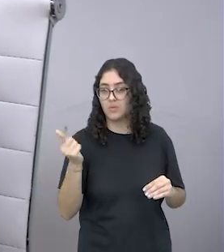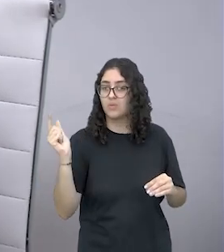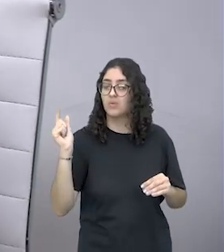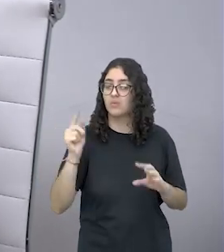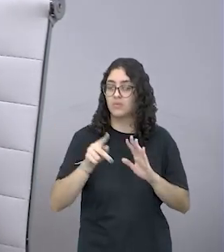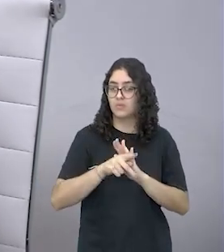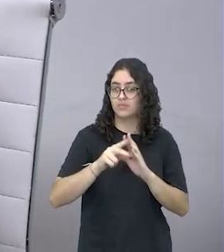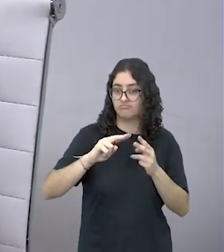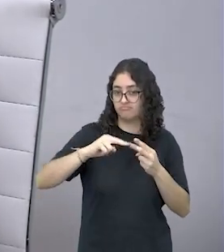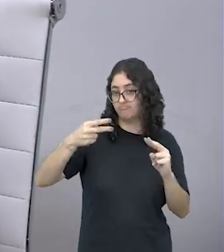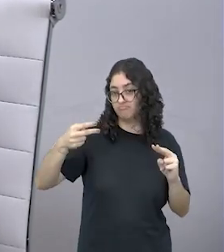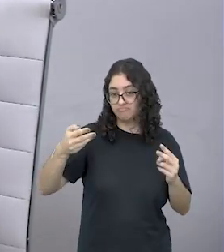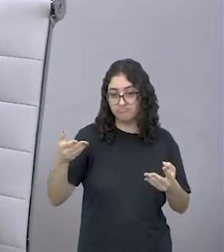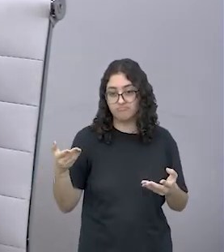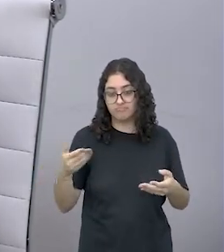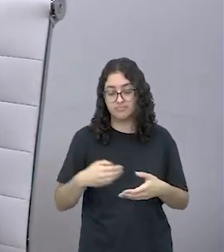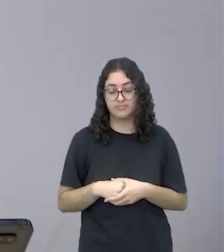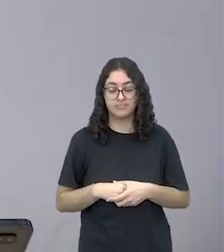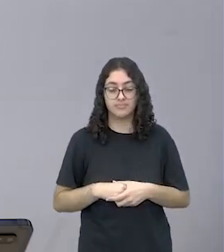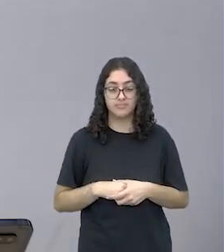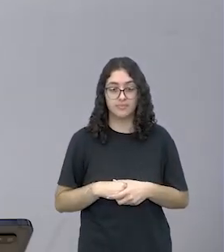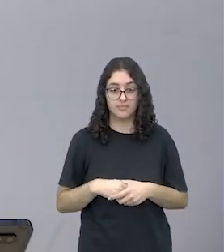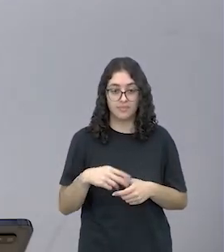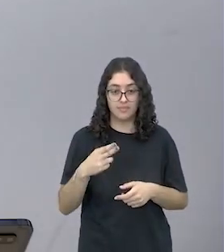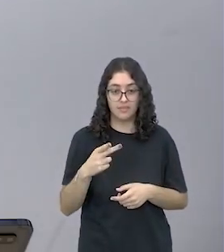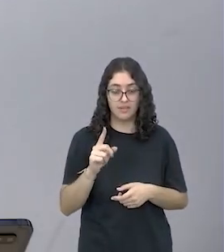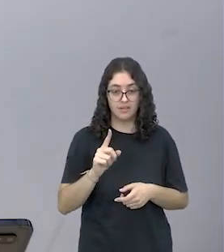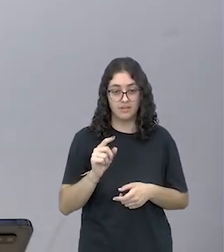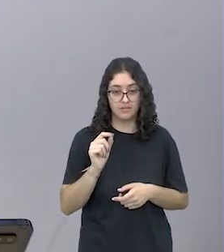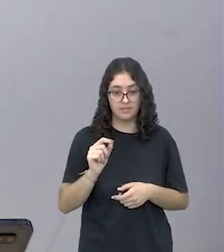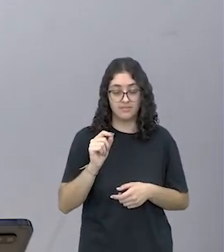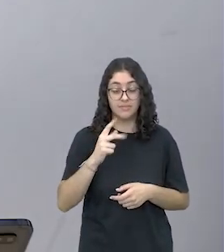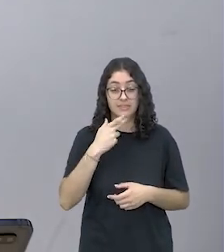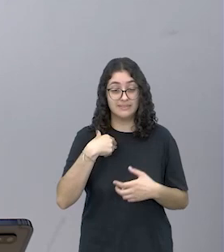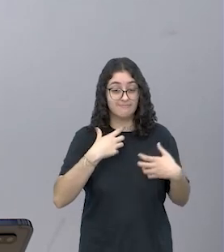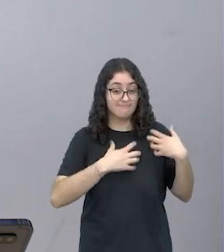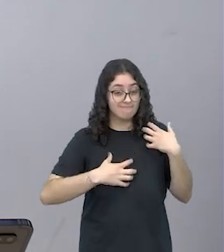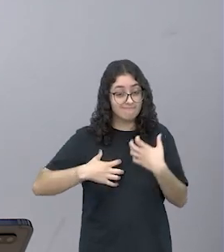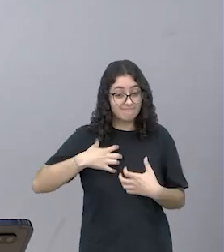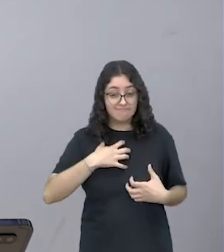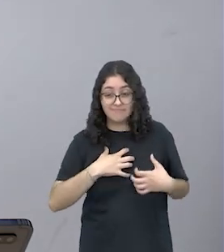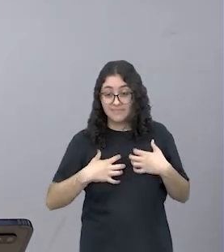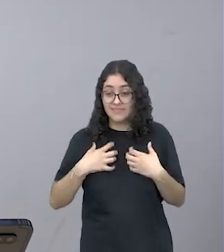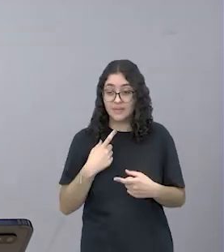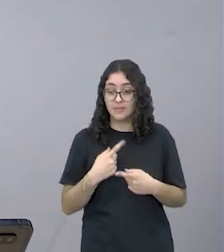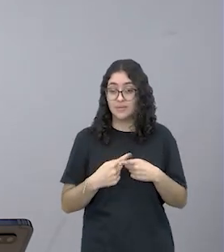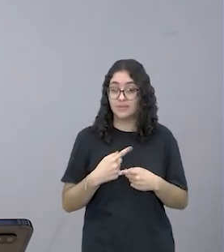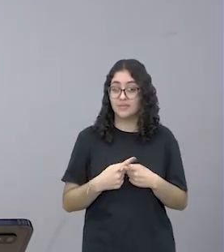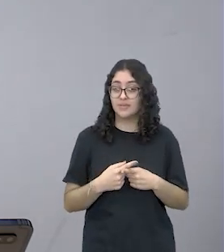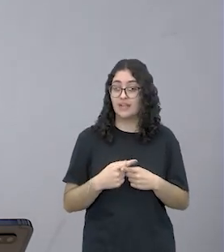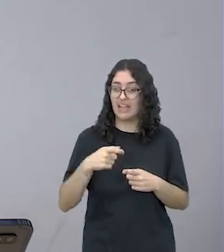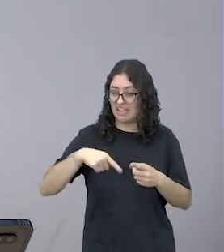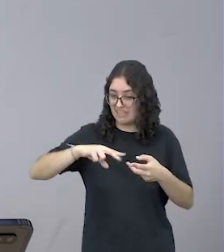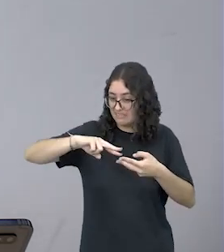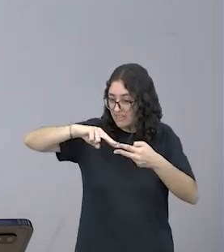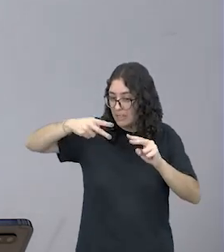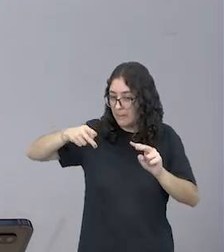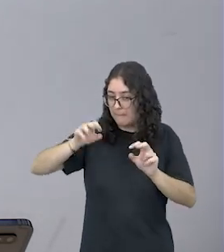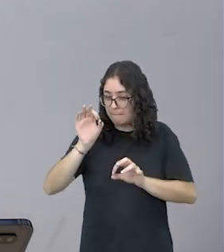parte genética. Ao mesmo tempo, você me deixa apreensiva, Terezinha, porque mexendo com DNA,